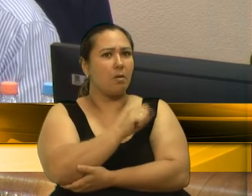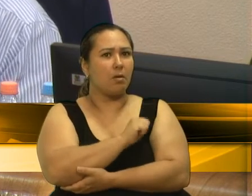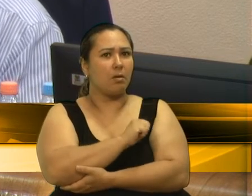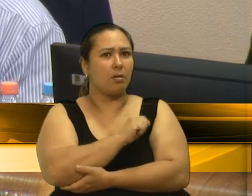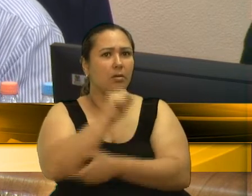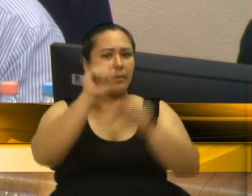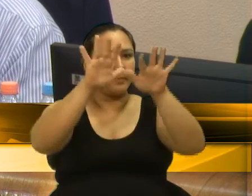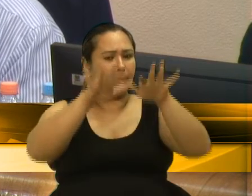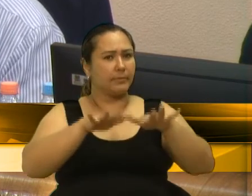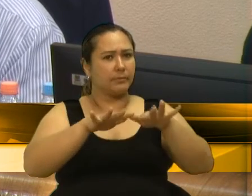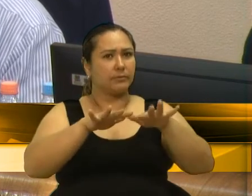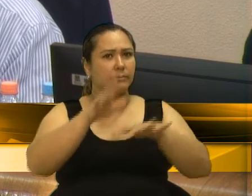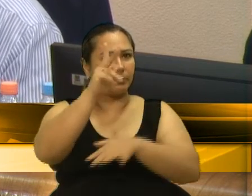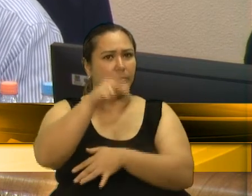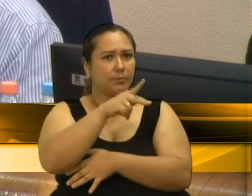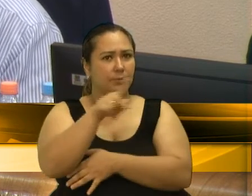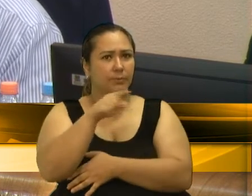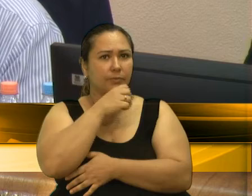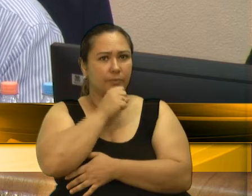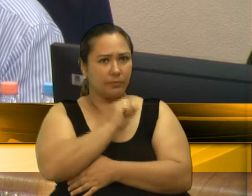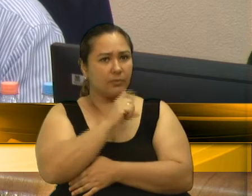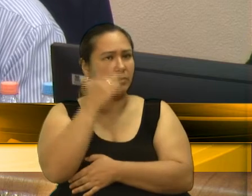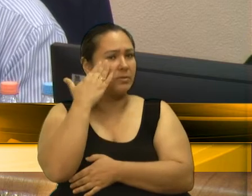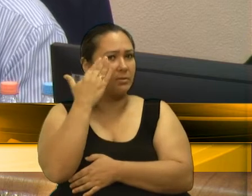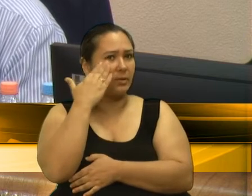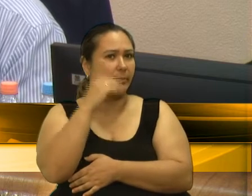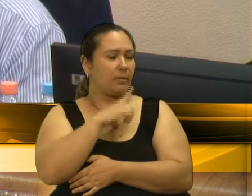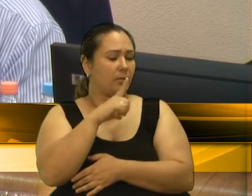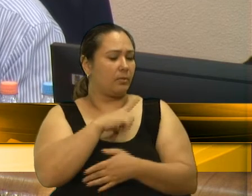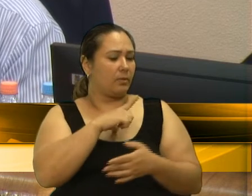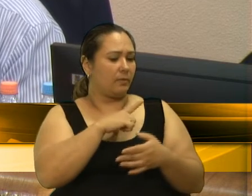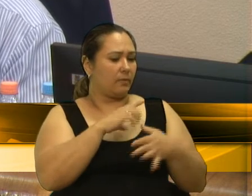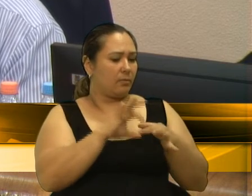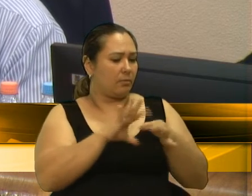bênção dos padres, o senhor tem conhecimento se foi solicitado, se houve um parecer?